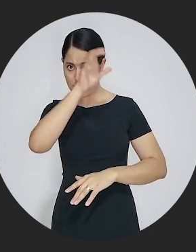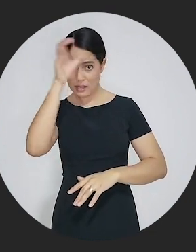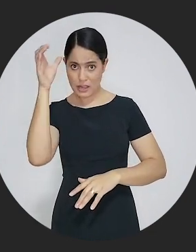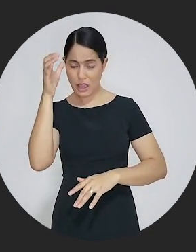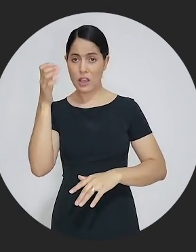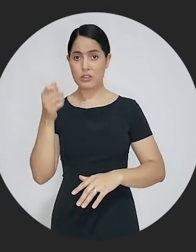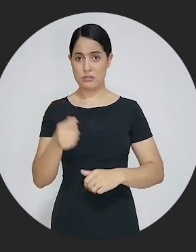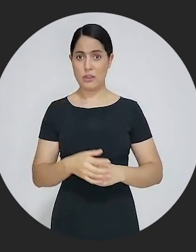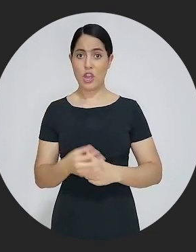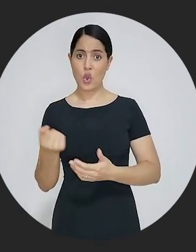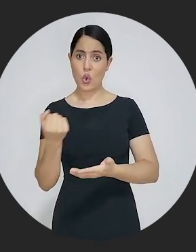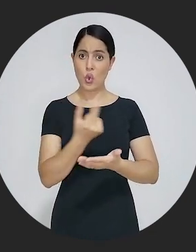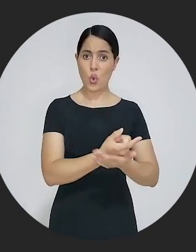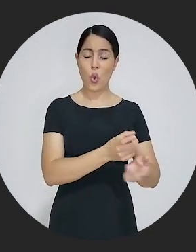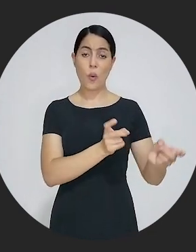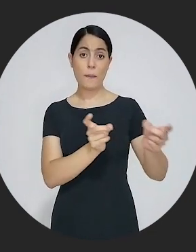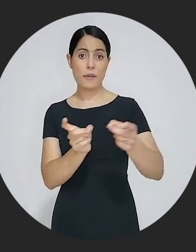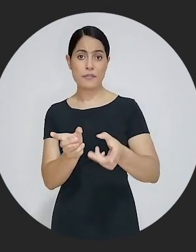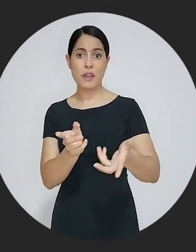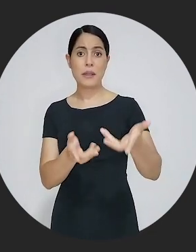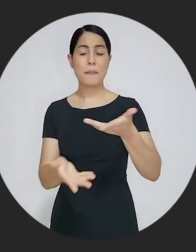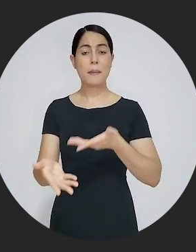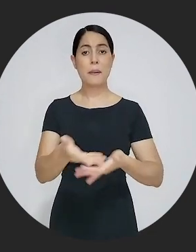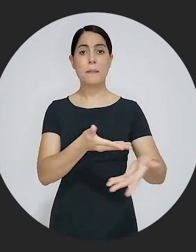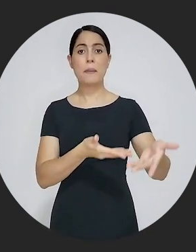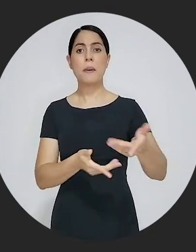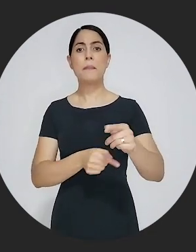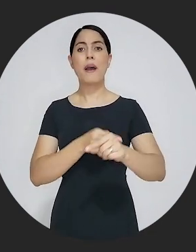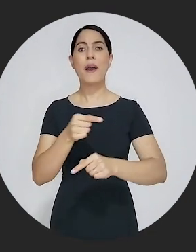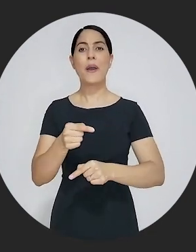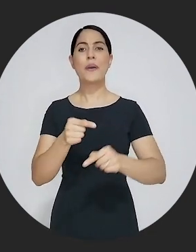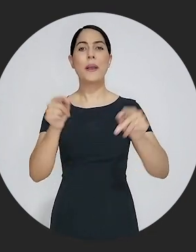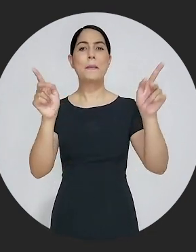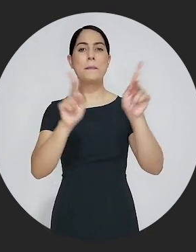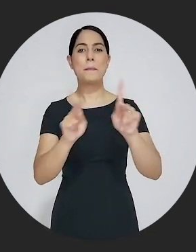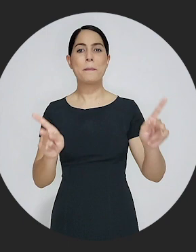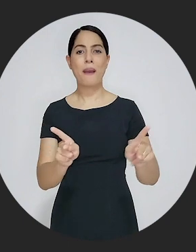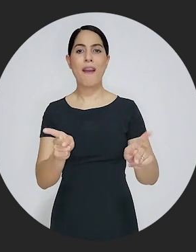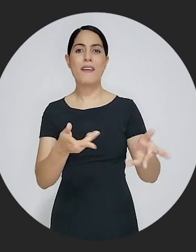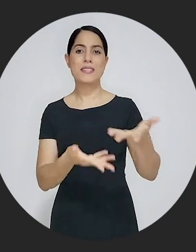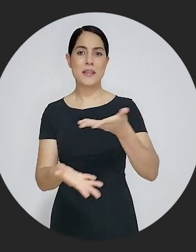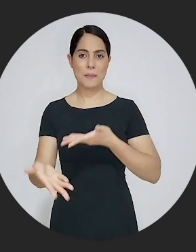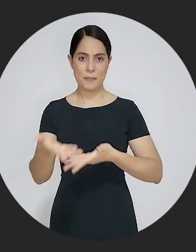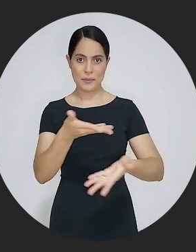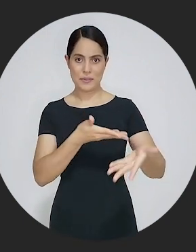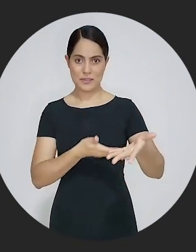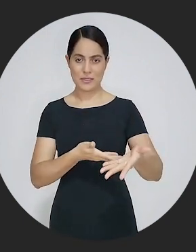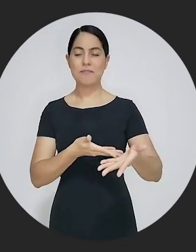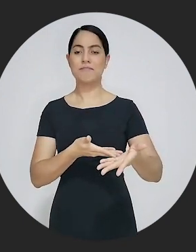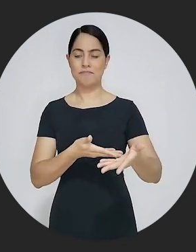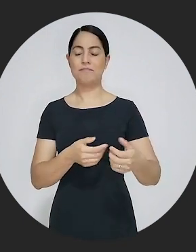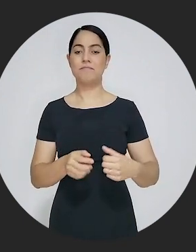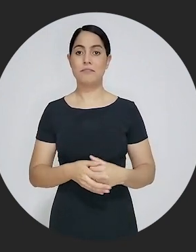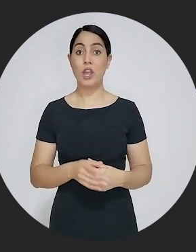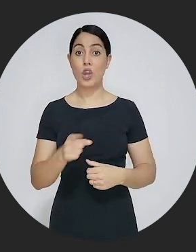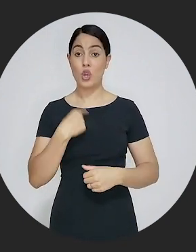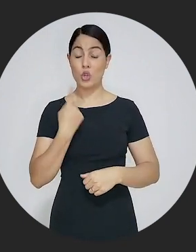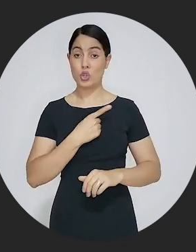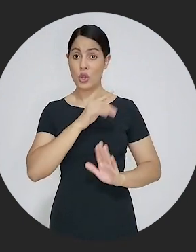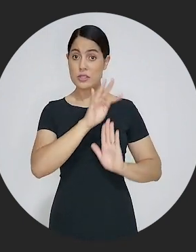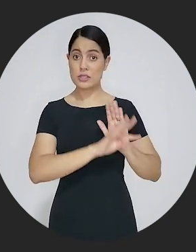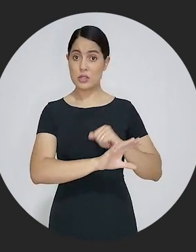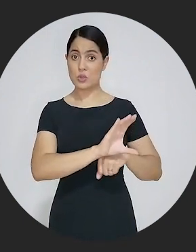consumidor e fornecedor significa, sem dúvida alguma, mecanismo de harmonia e de pacificação social. Nosso